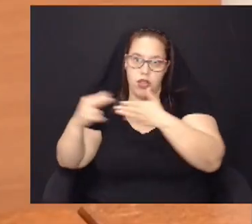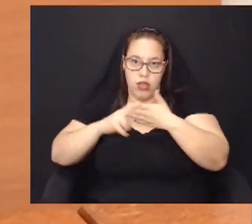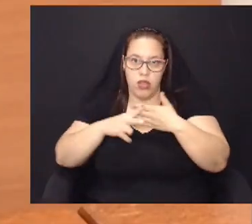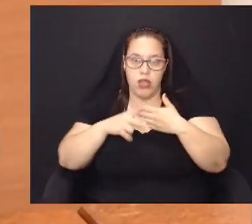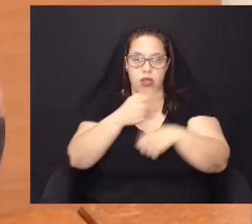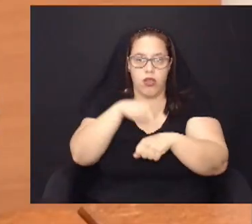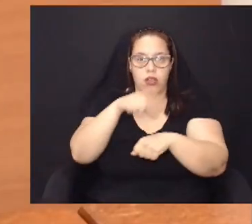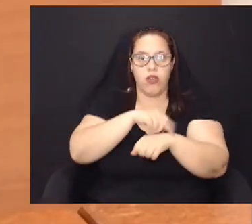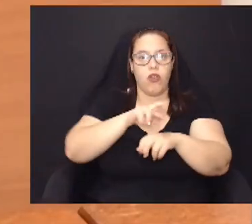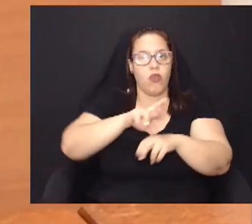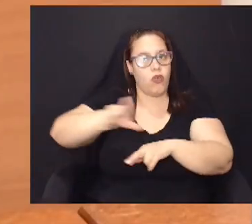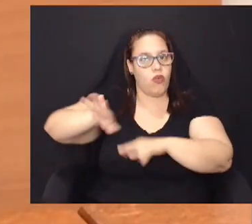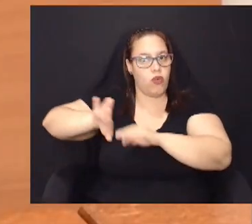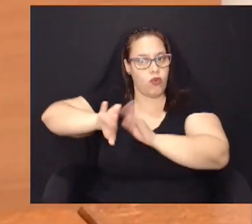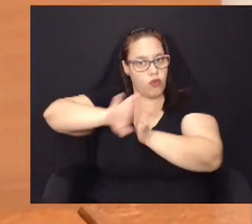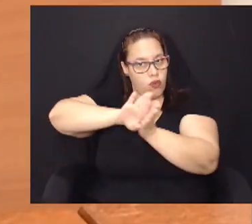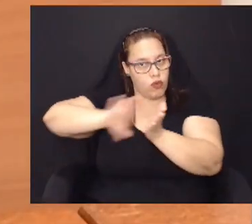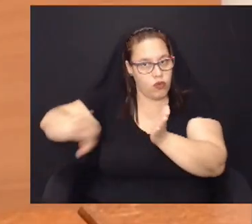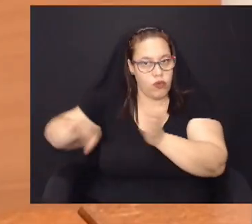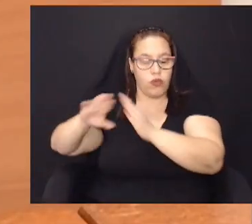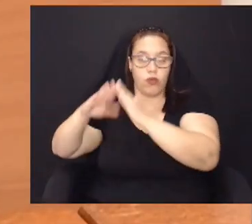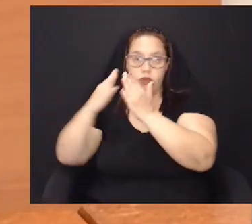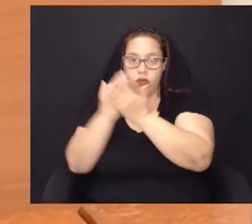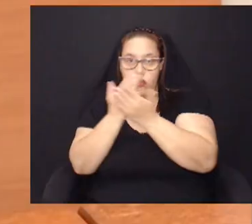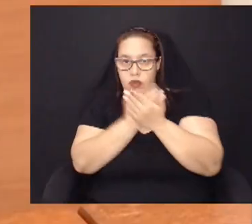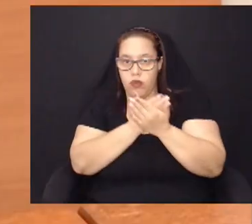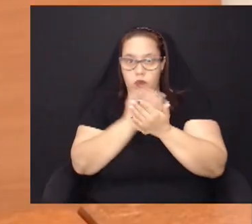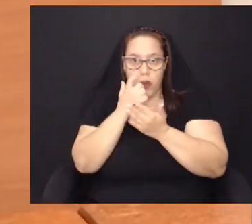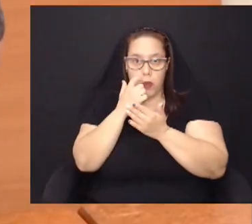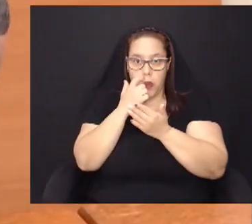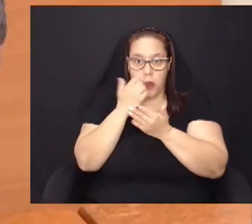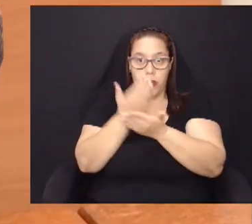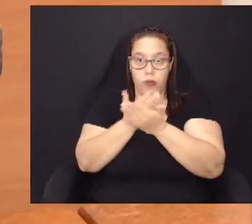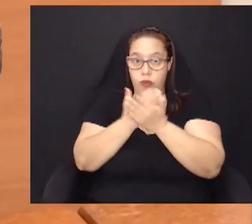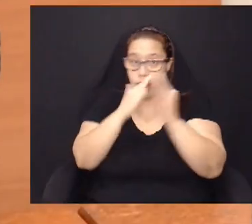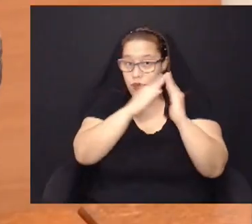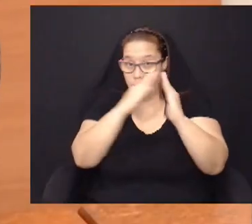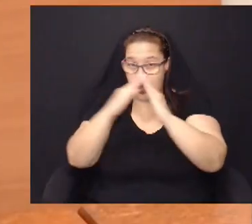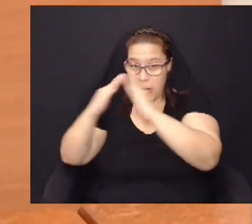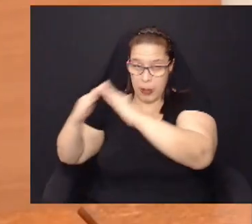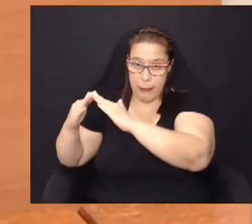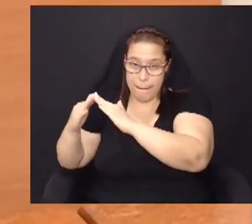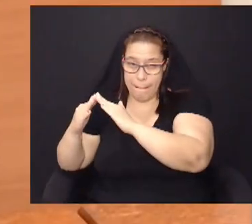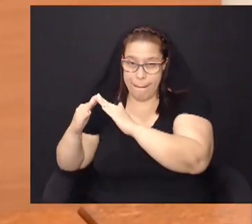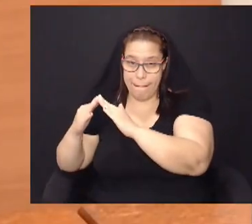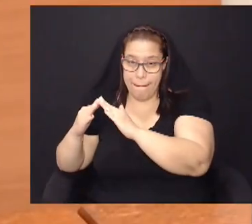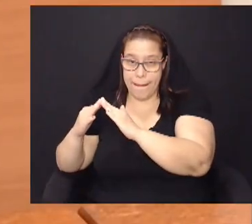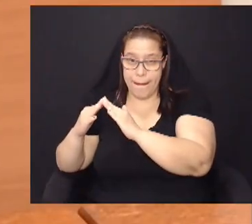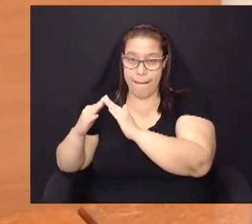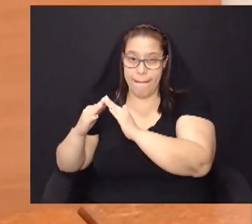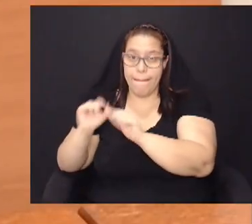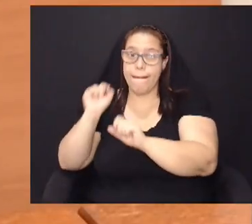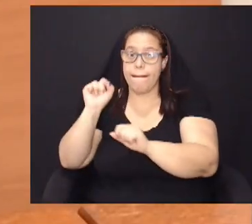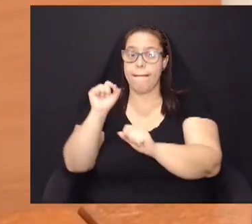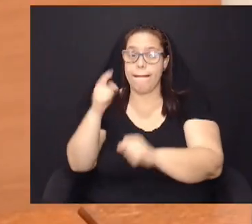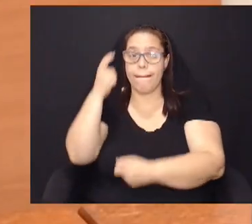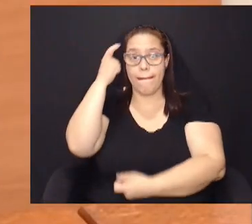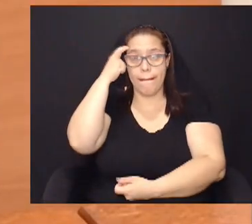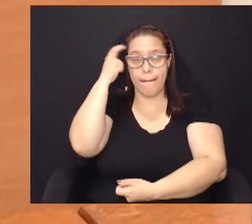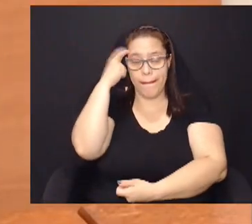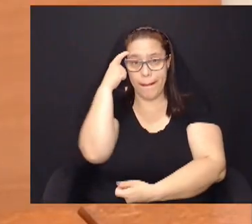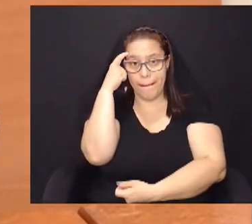horário. entendi. O estudo de impacto de vizinhança é um estudo que vai mitigar esse impacto no entorno. O que a gente pensou?